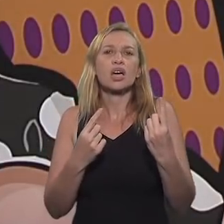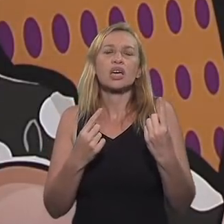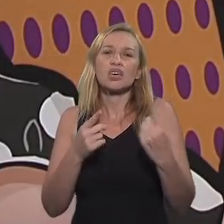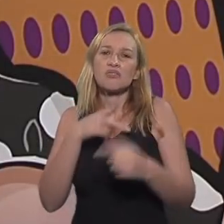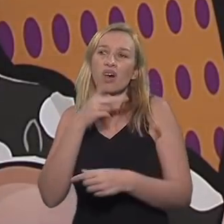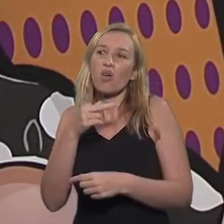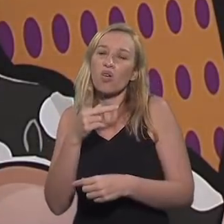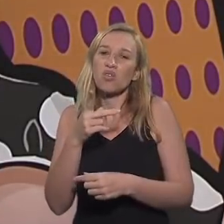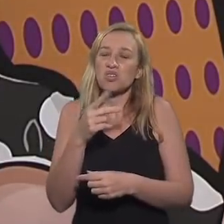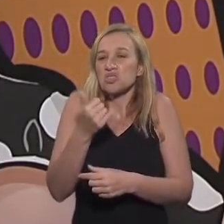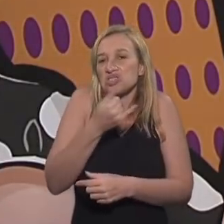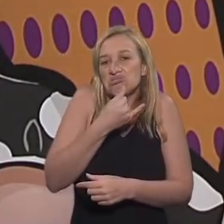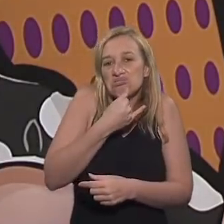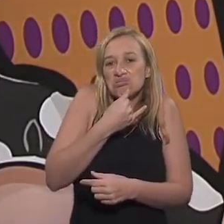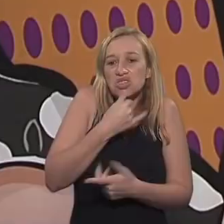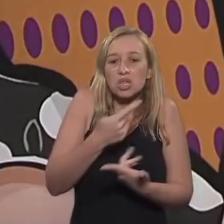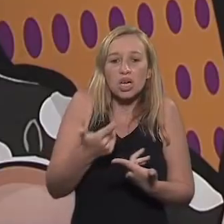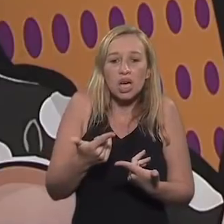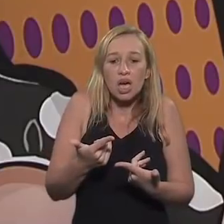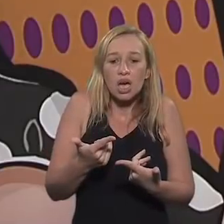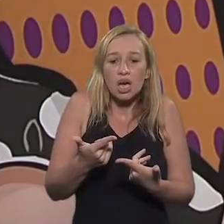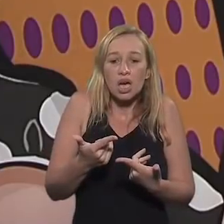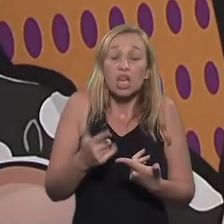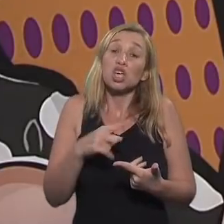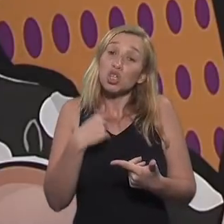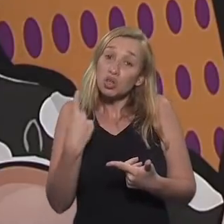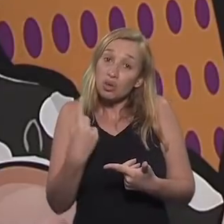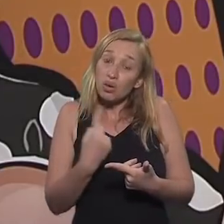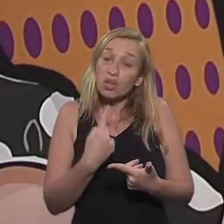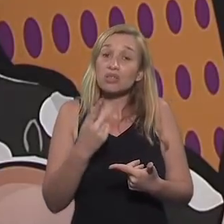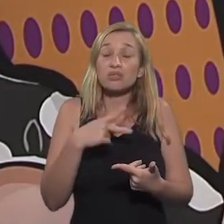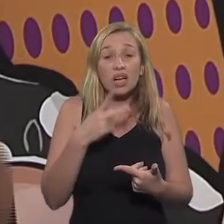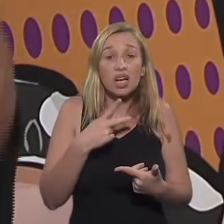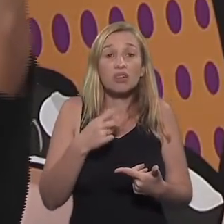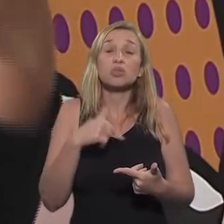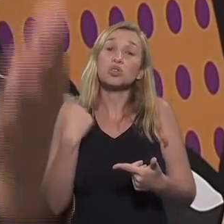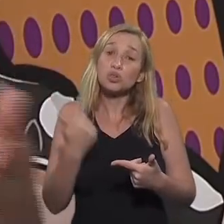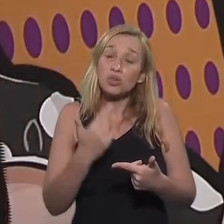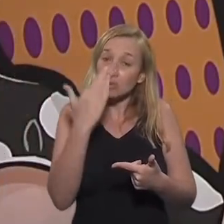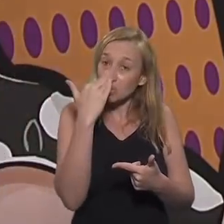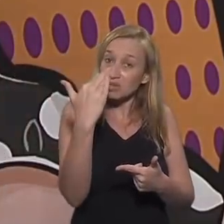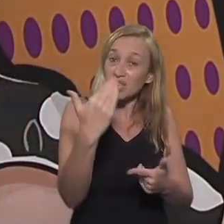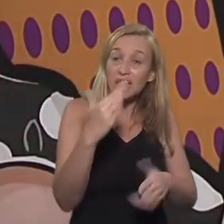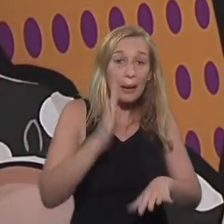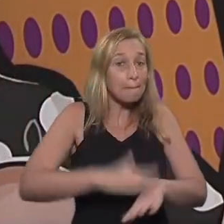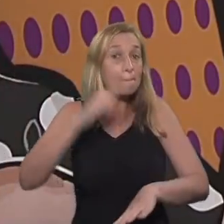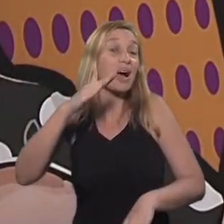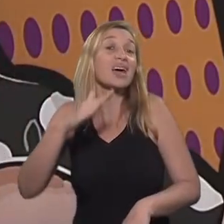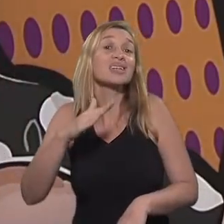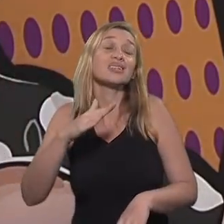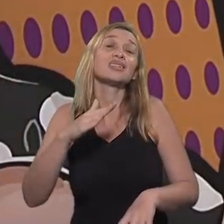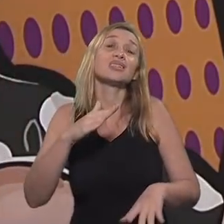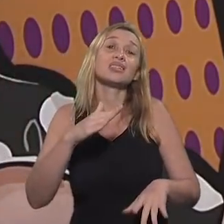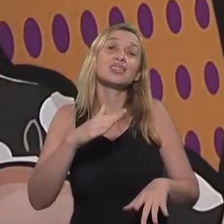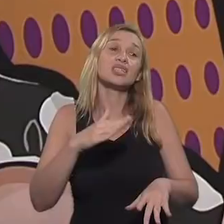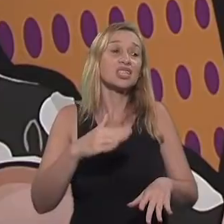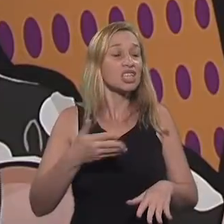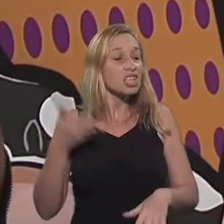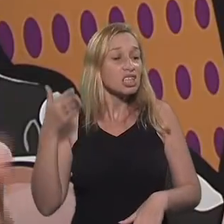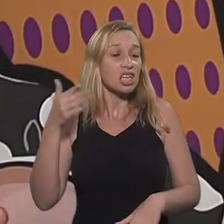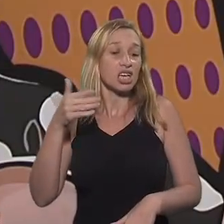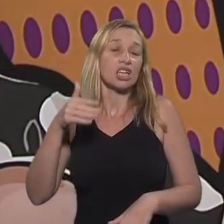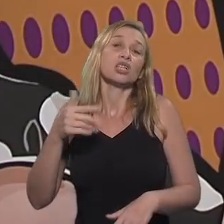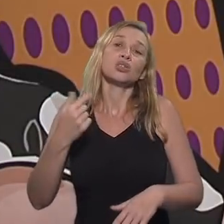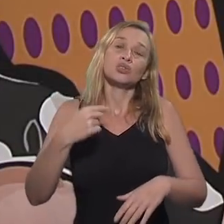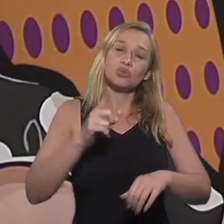delas que ficaram bastante chateadas, ficaram tristes. E nós colocamos, isso a gente vai enfrentar até mais lá na frente, quando entrarmos também,